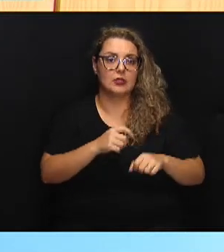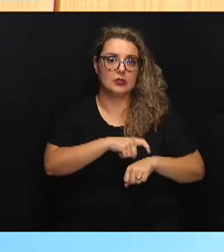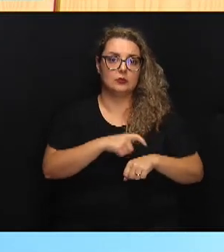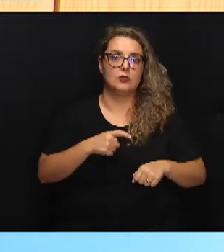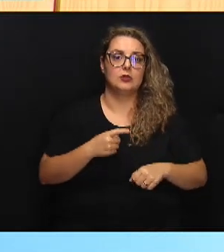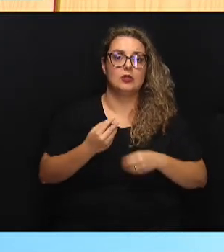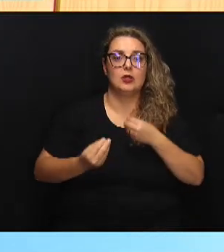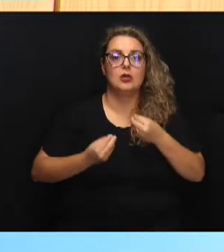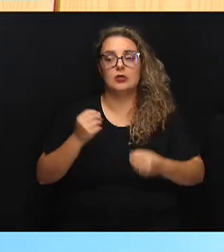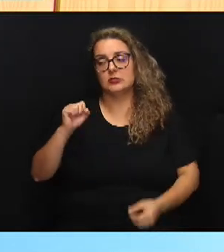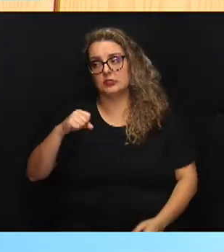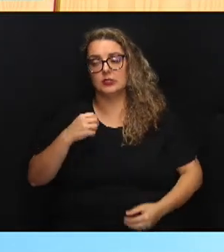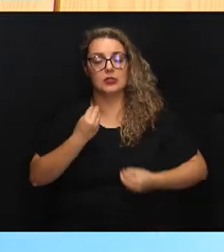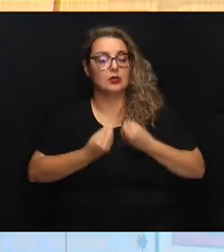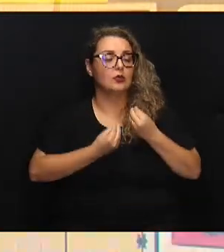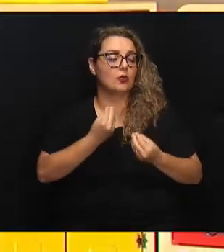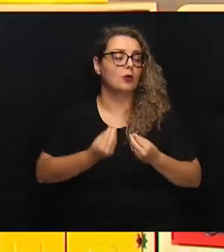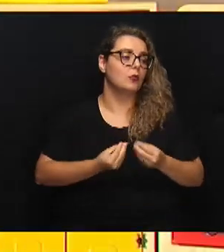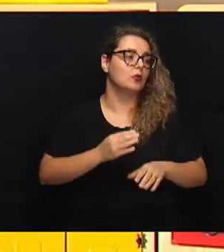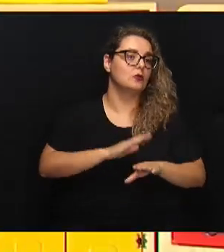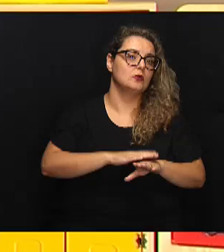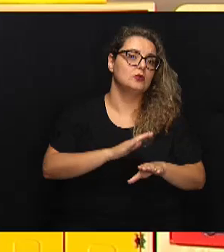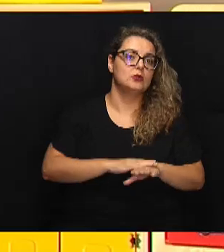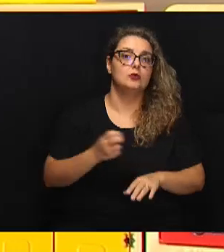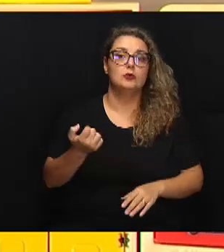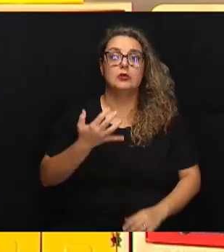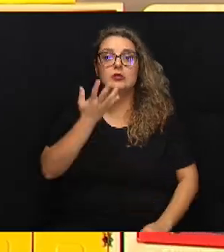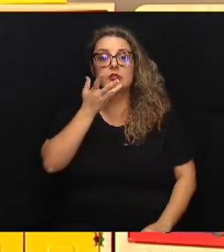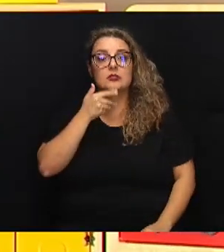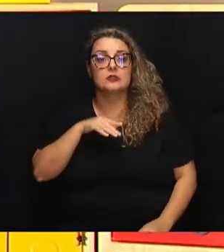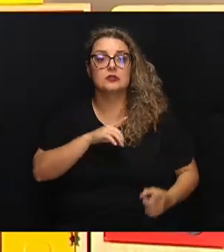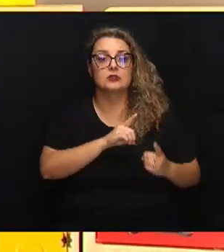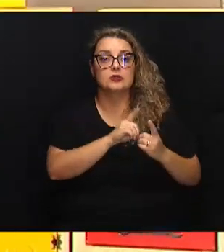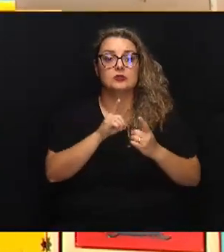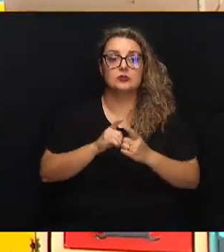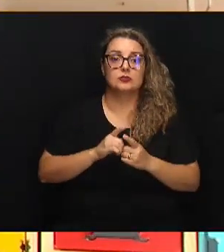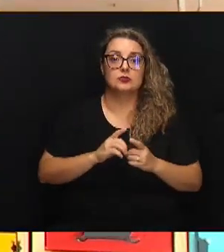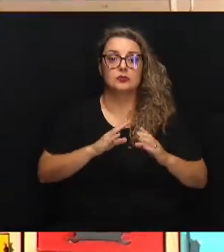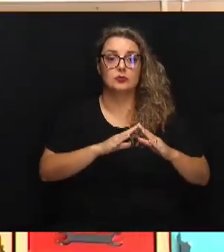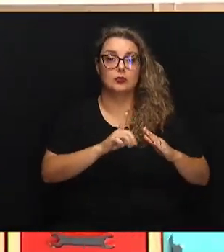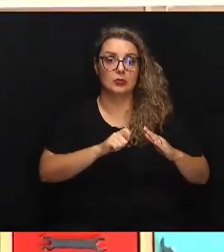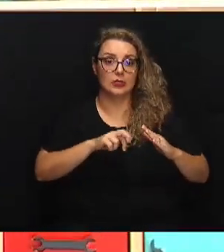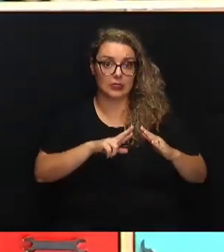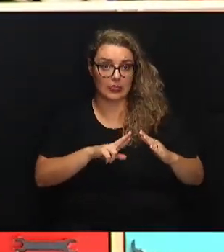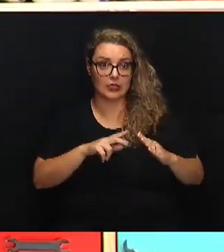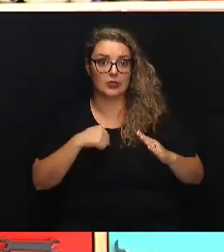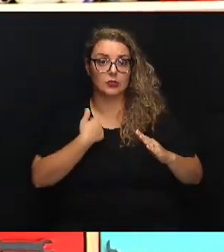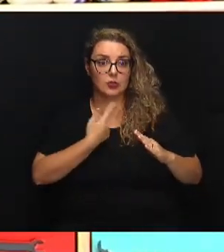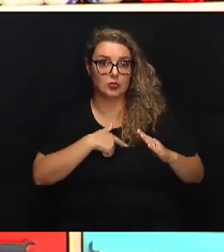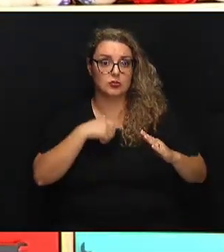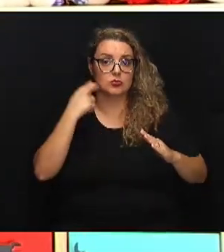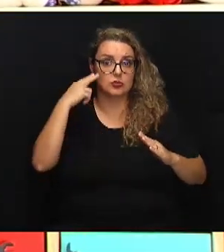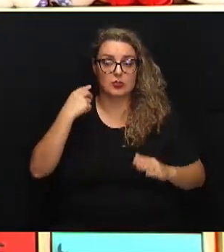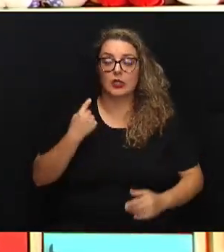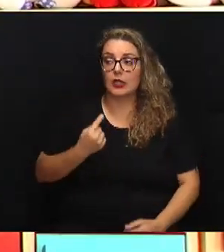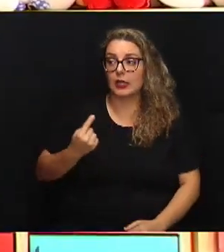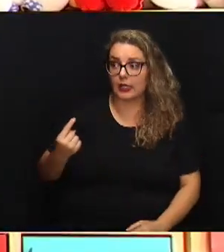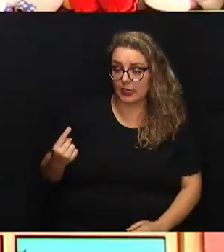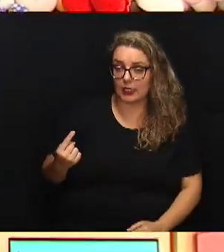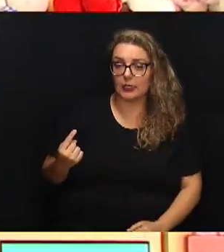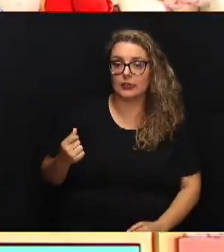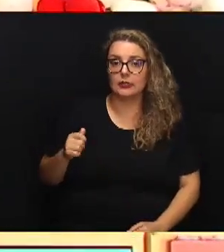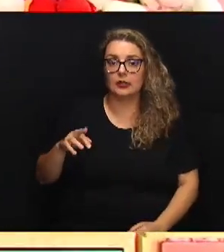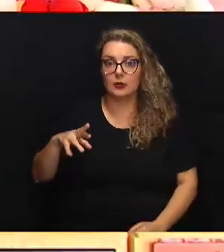Quem encaminha essas crianças? Quantas crianças vocês atendem aqui no Lar Nosso Sonho? Cada abrigo, nós abrigamos